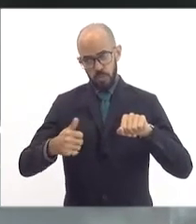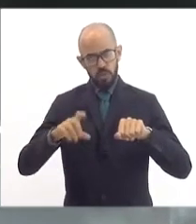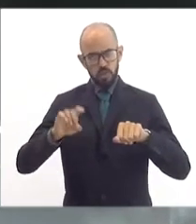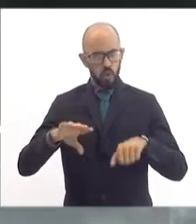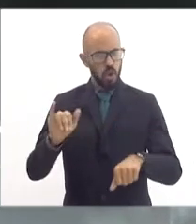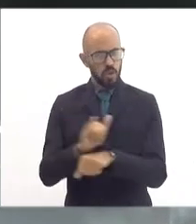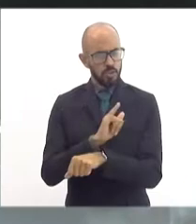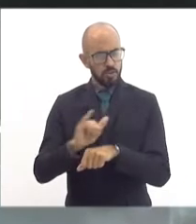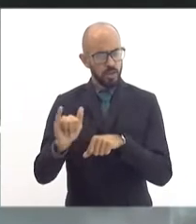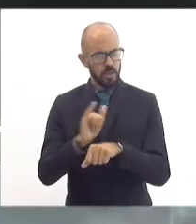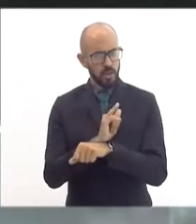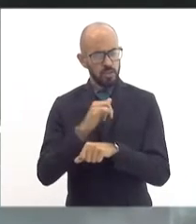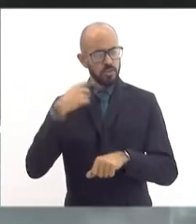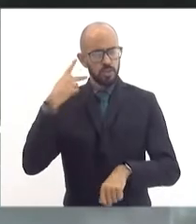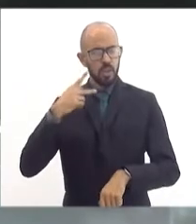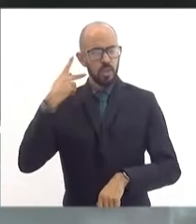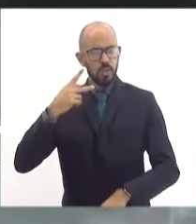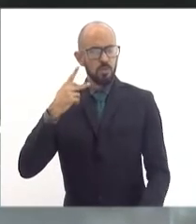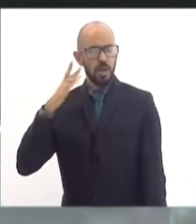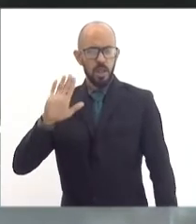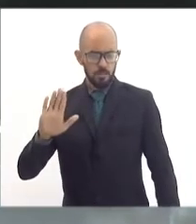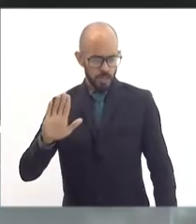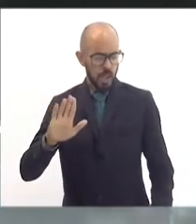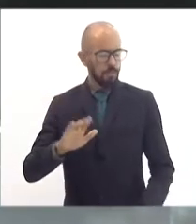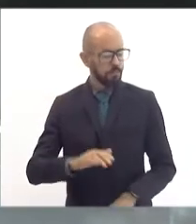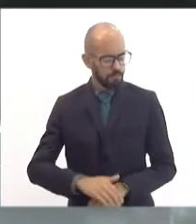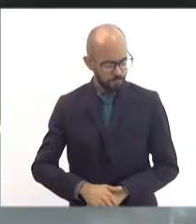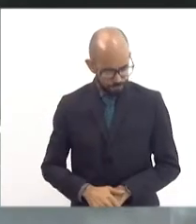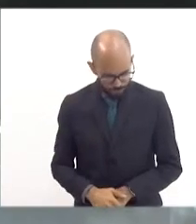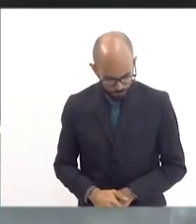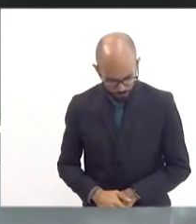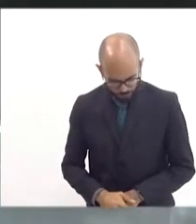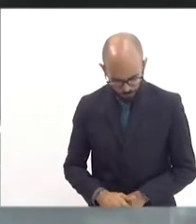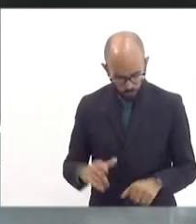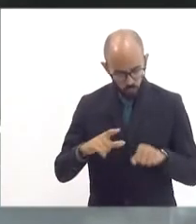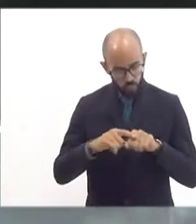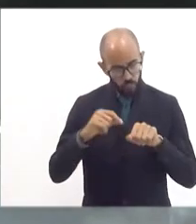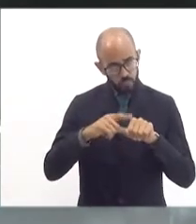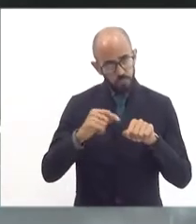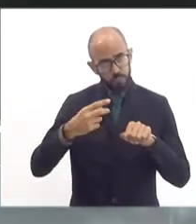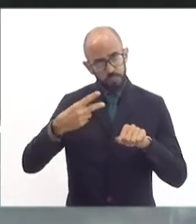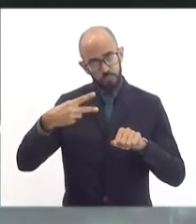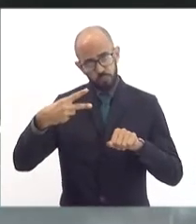legislativa, não é mérito. O artigo 2º